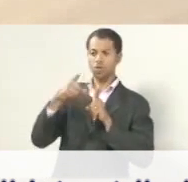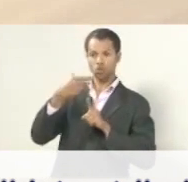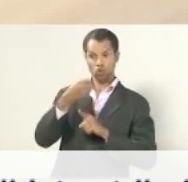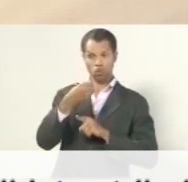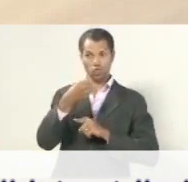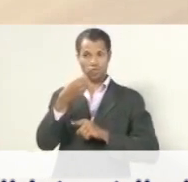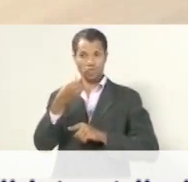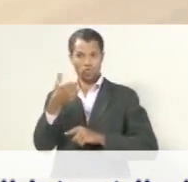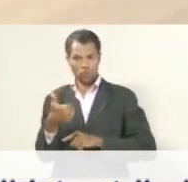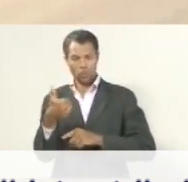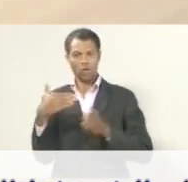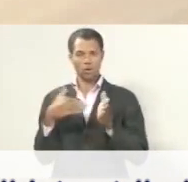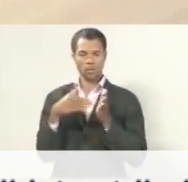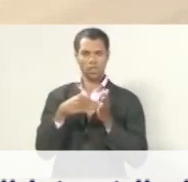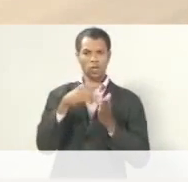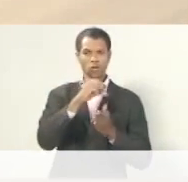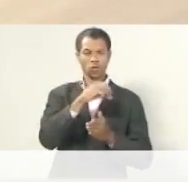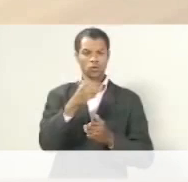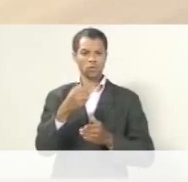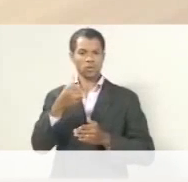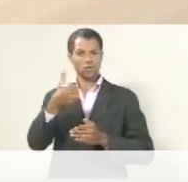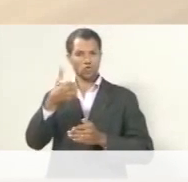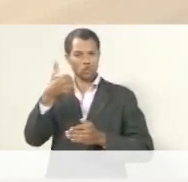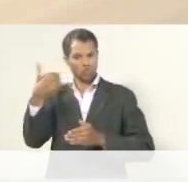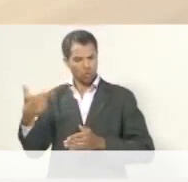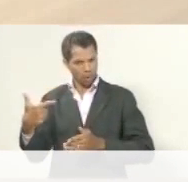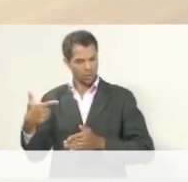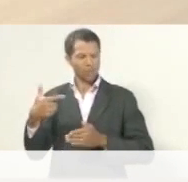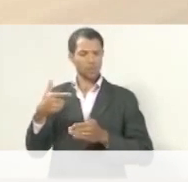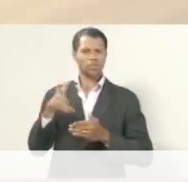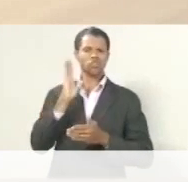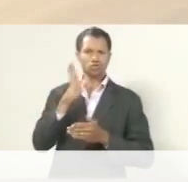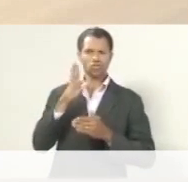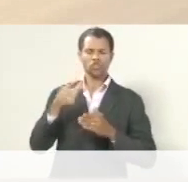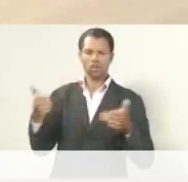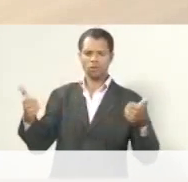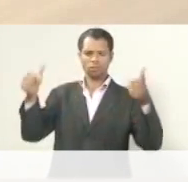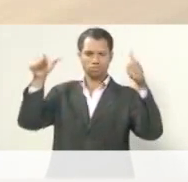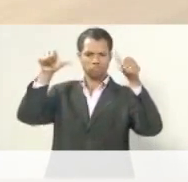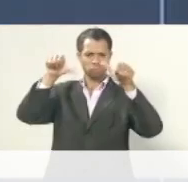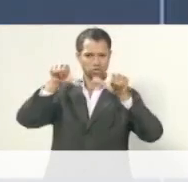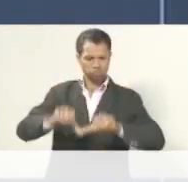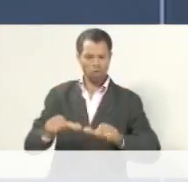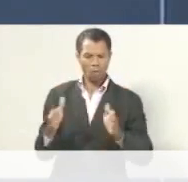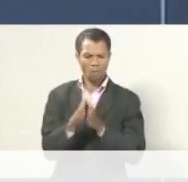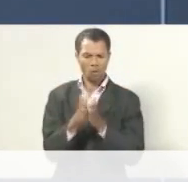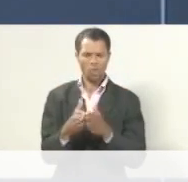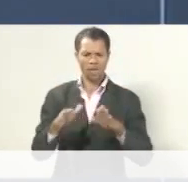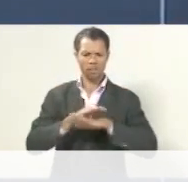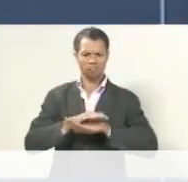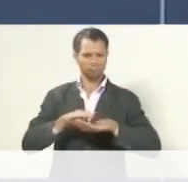Espírito Santo. A que o candidato atribui essa queda da pobreza no Espírito Santo? A